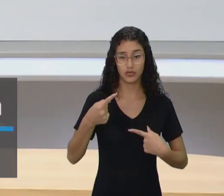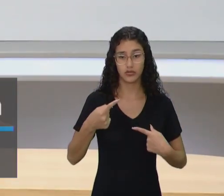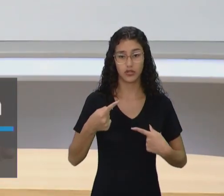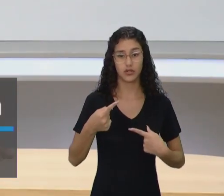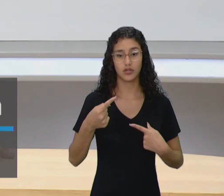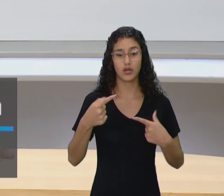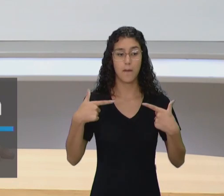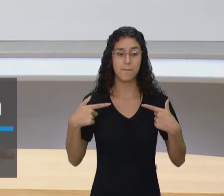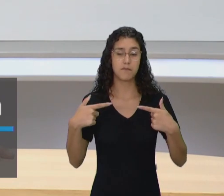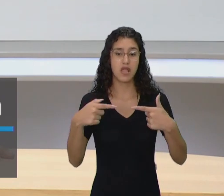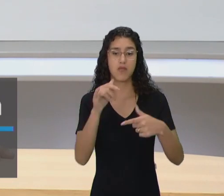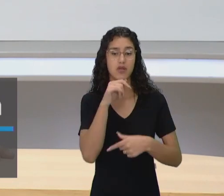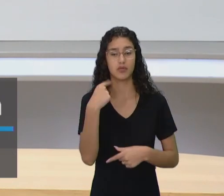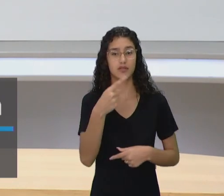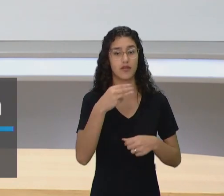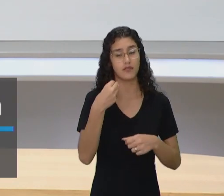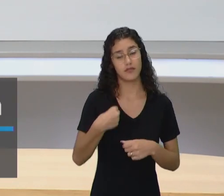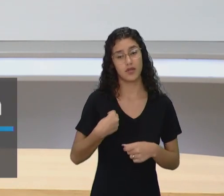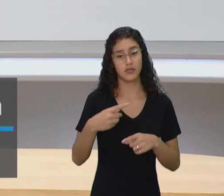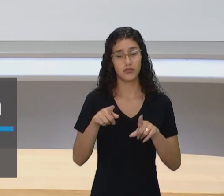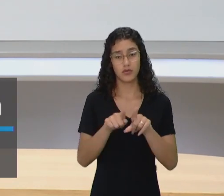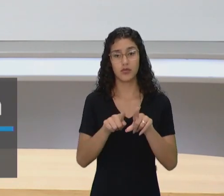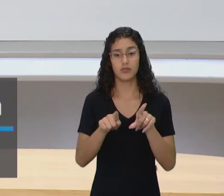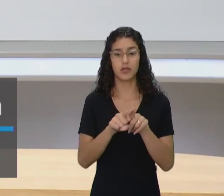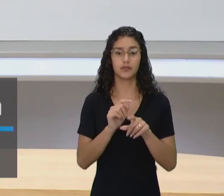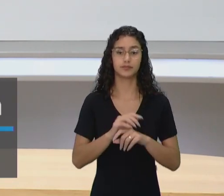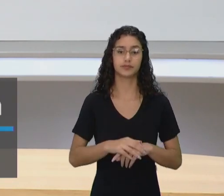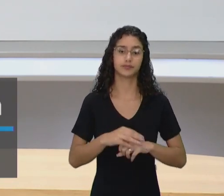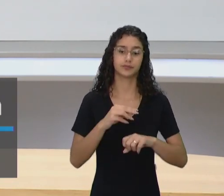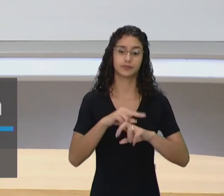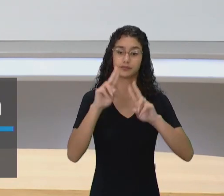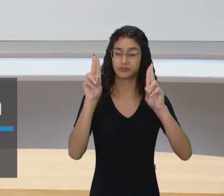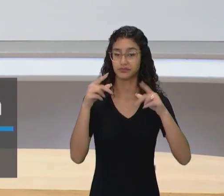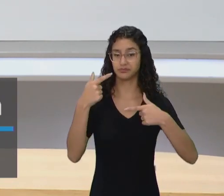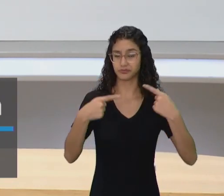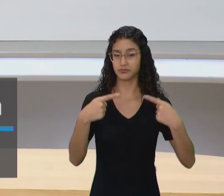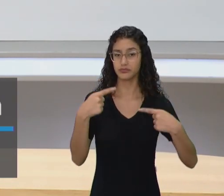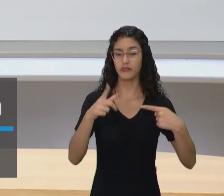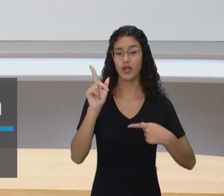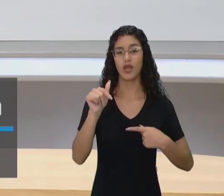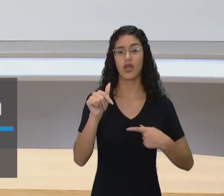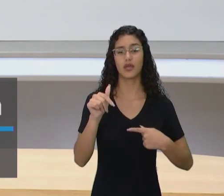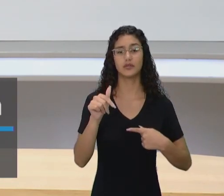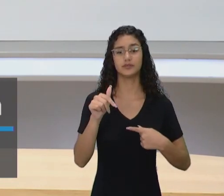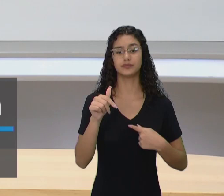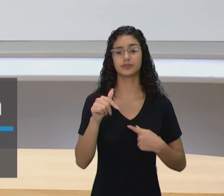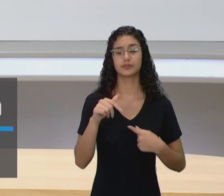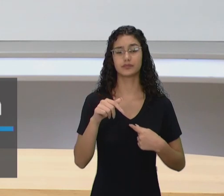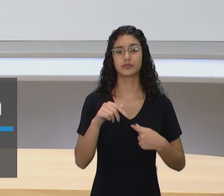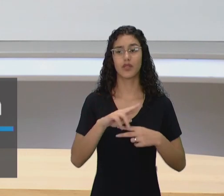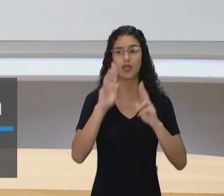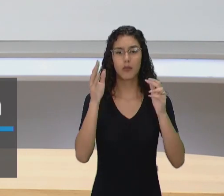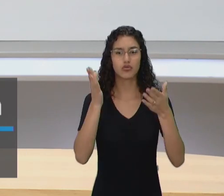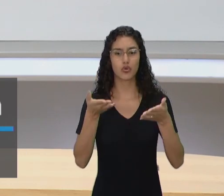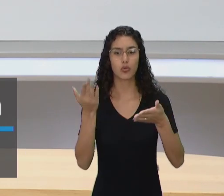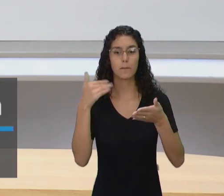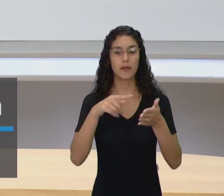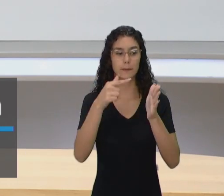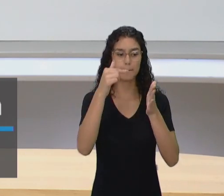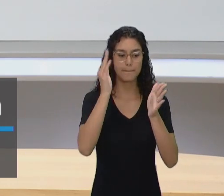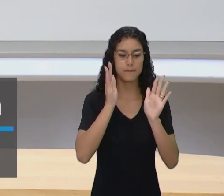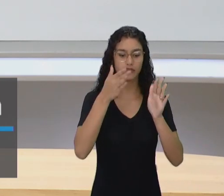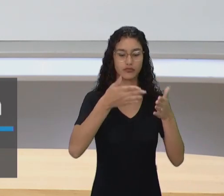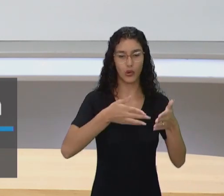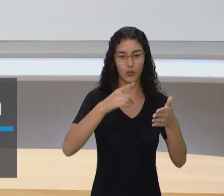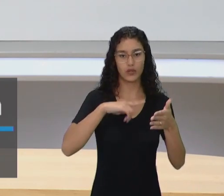de guerra, por exemplo, que a gente está vivendo um momento que esse assunto é muito debatido, são assuntos atuais, mas são assuntos pontuais, né,